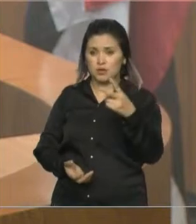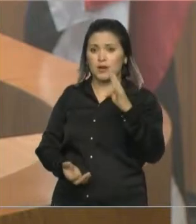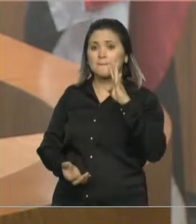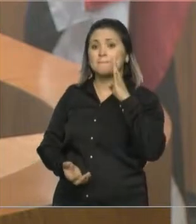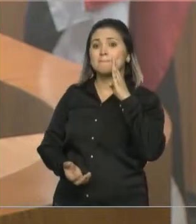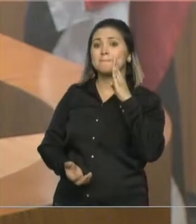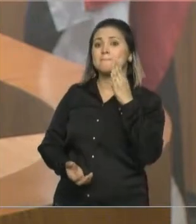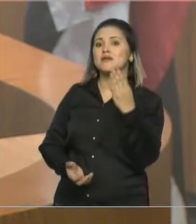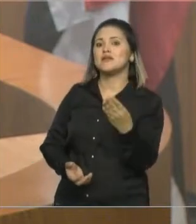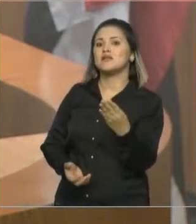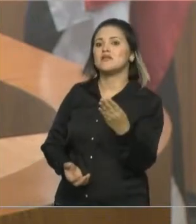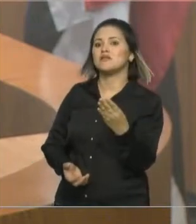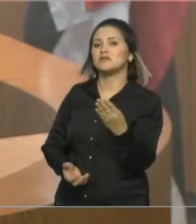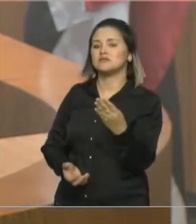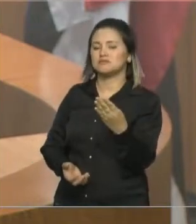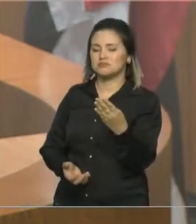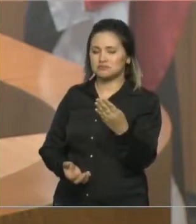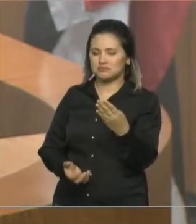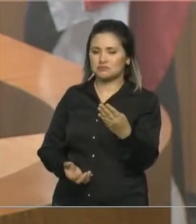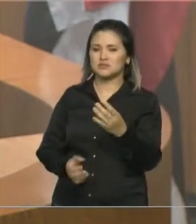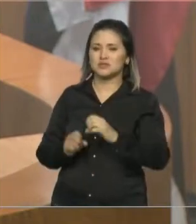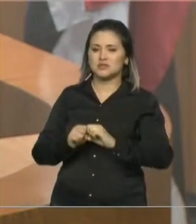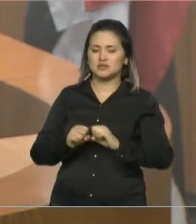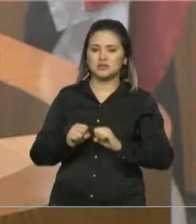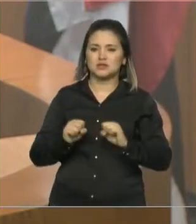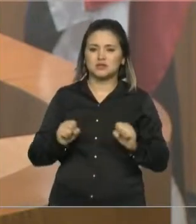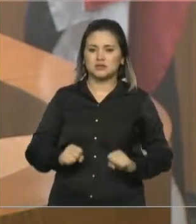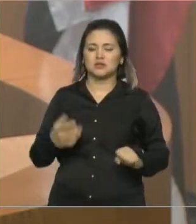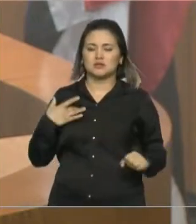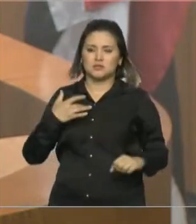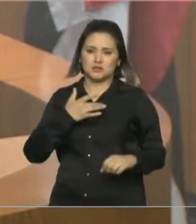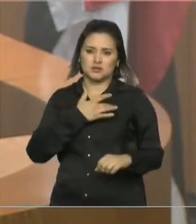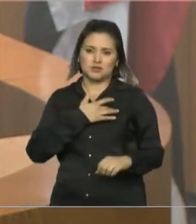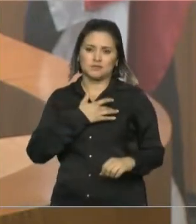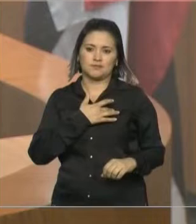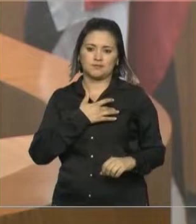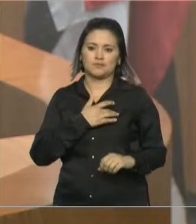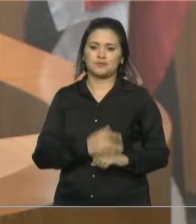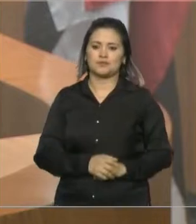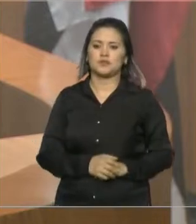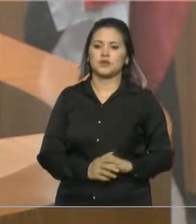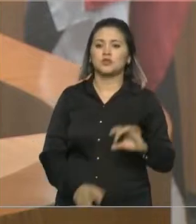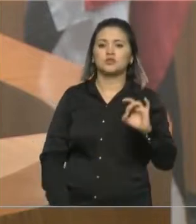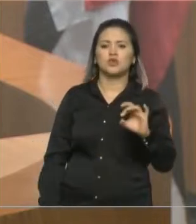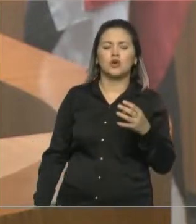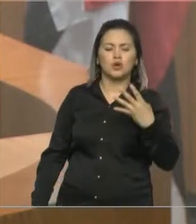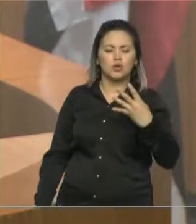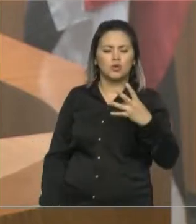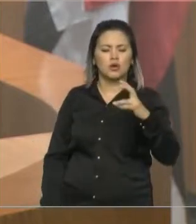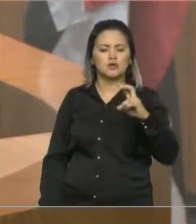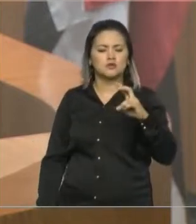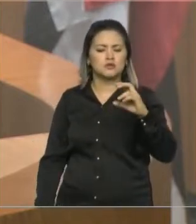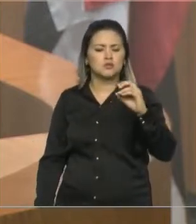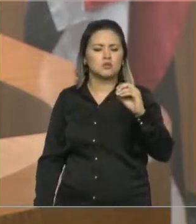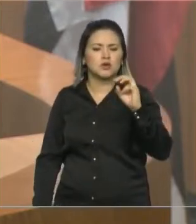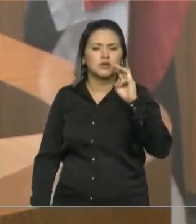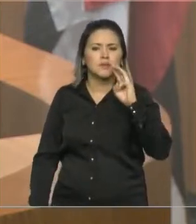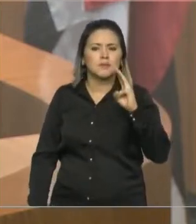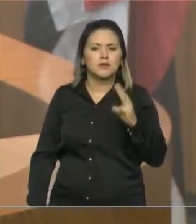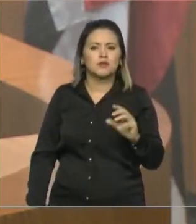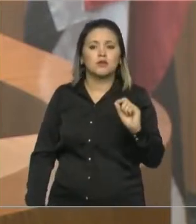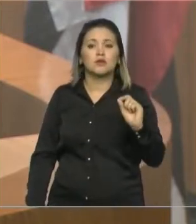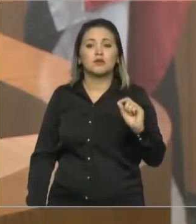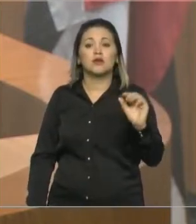na rede de saúde como um todo. Desse montante, só 450 milhões mais ou menos repassados pelo governo